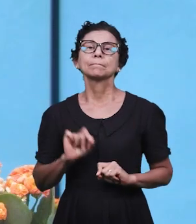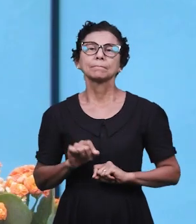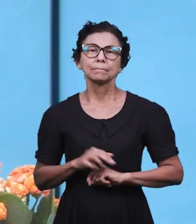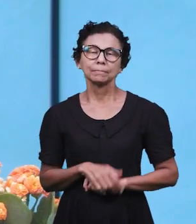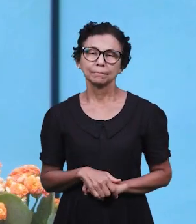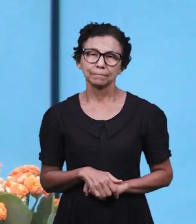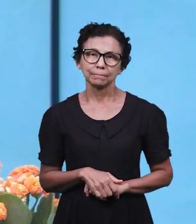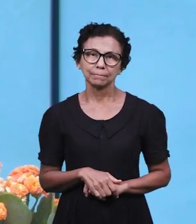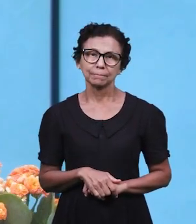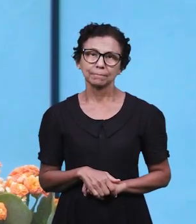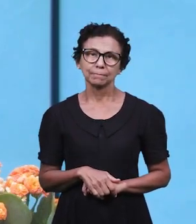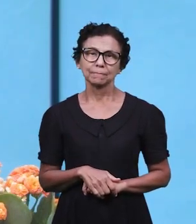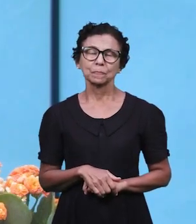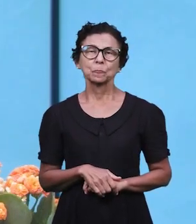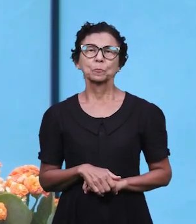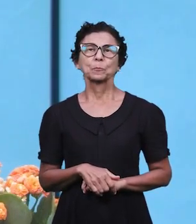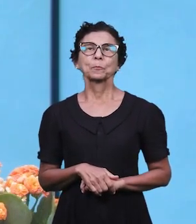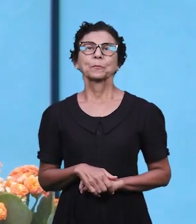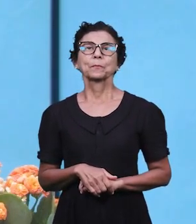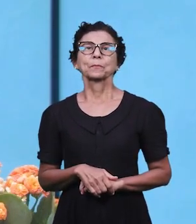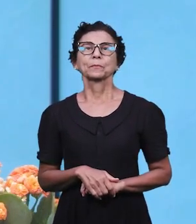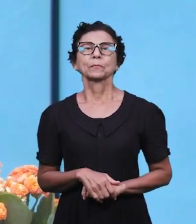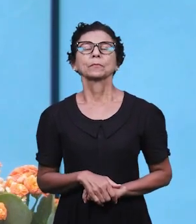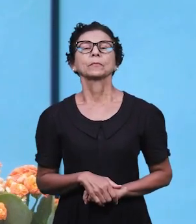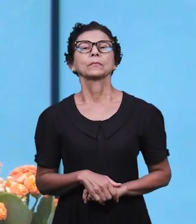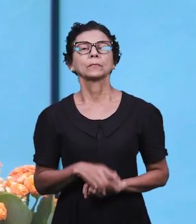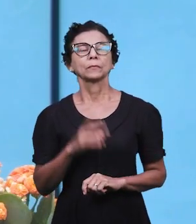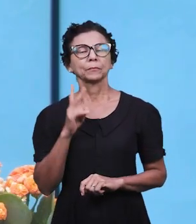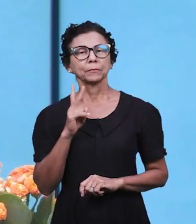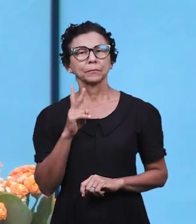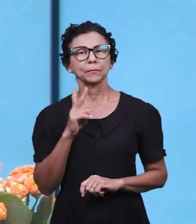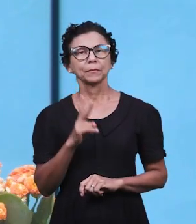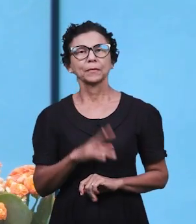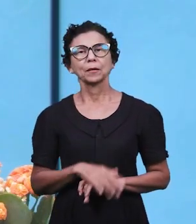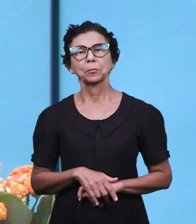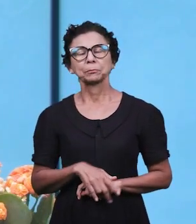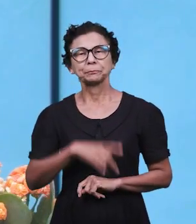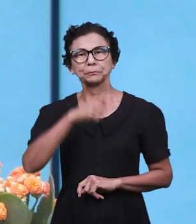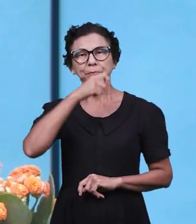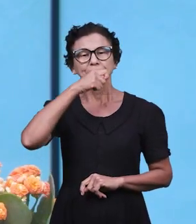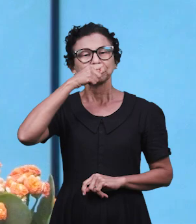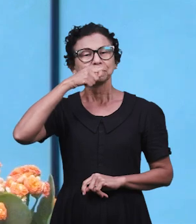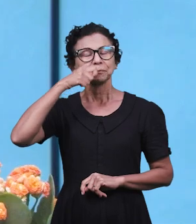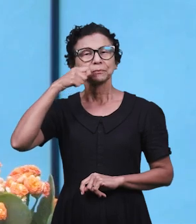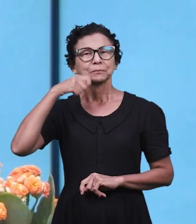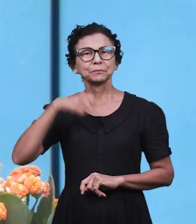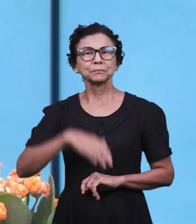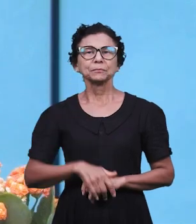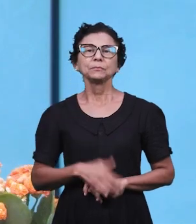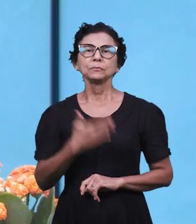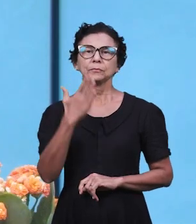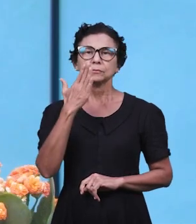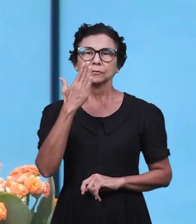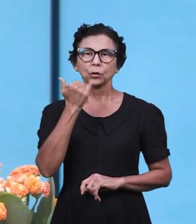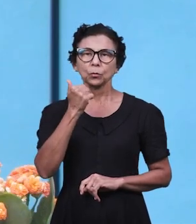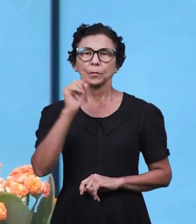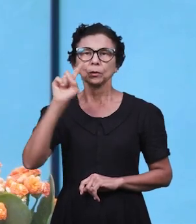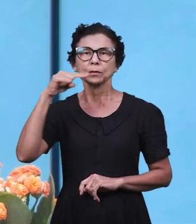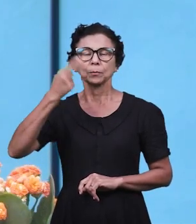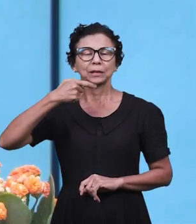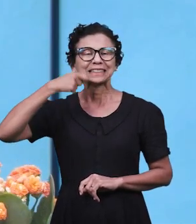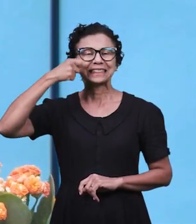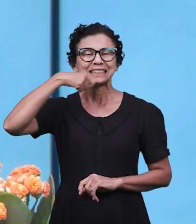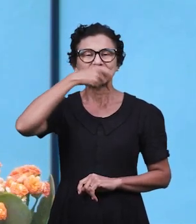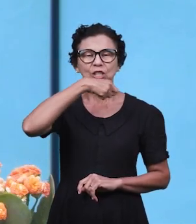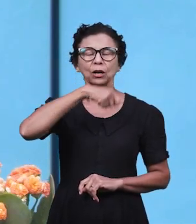Como é que a gente vai fazer? Qual a supervisão que a gente tem que dar? Então, sempre para ter uma escovação reforçada, é aquela que a gente faz depois de